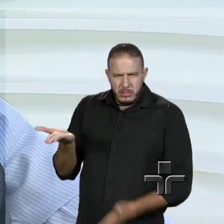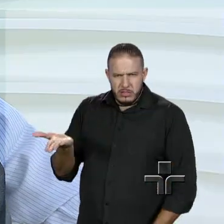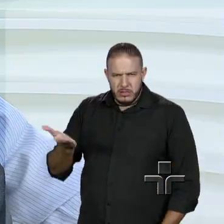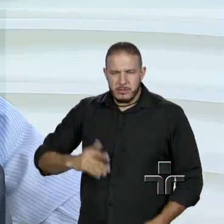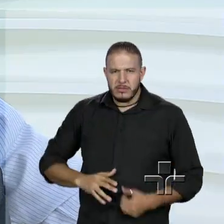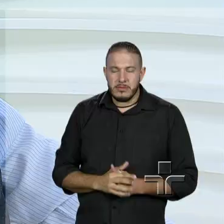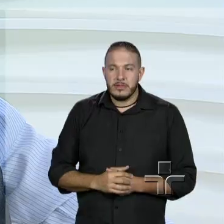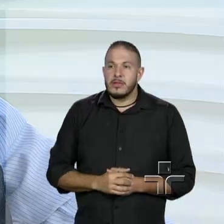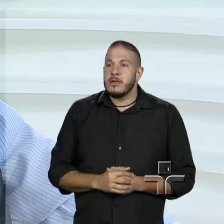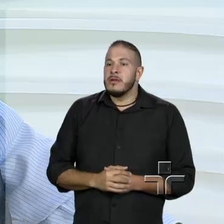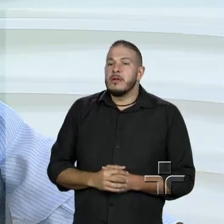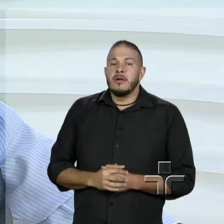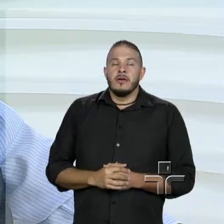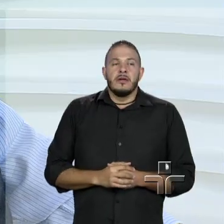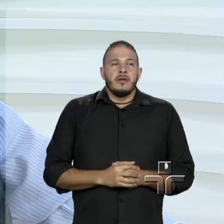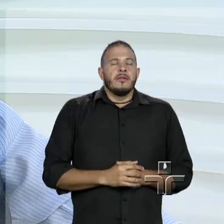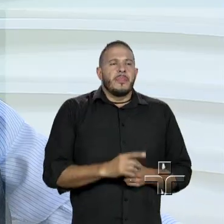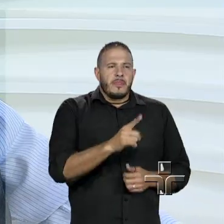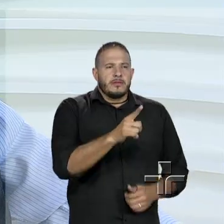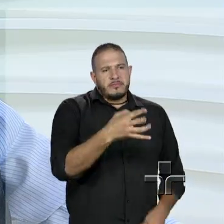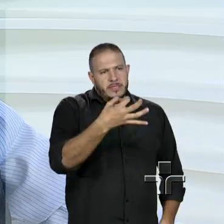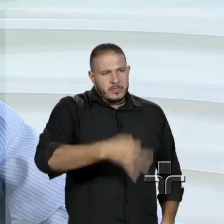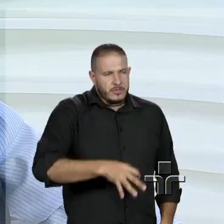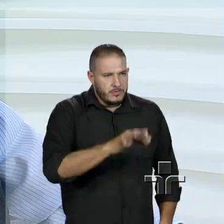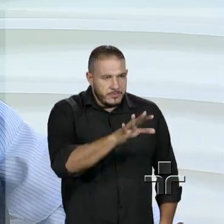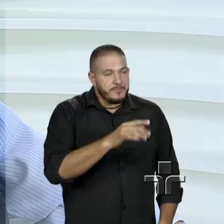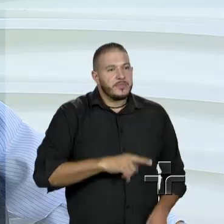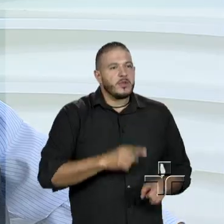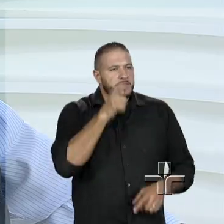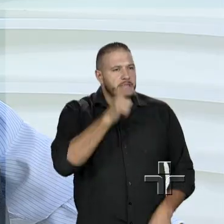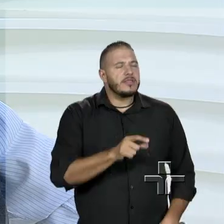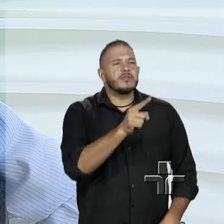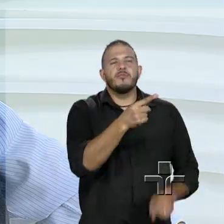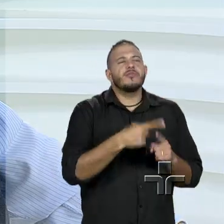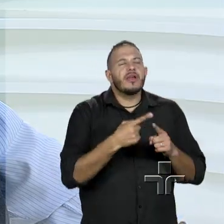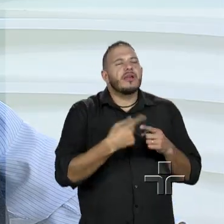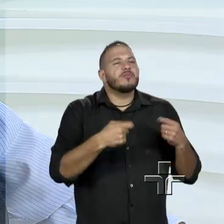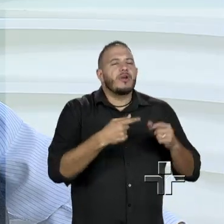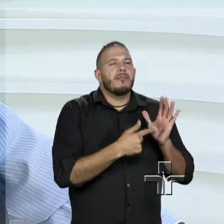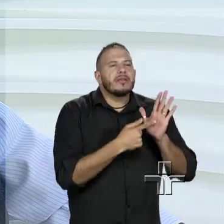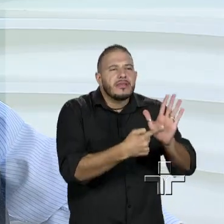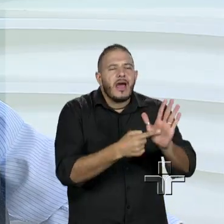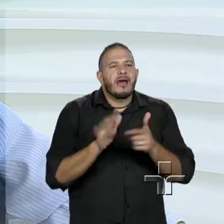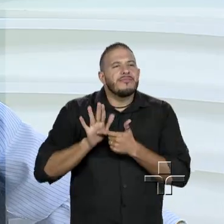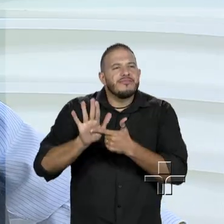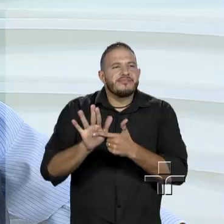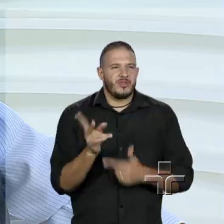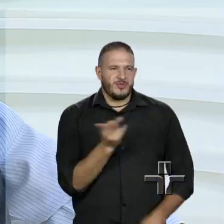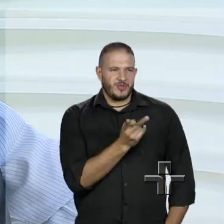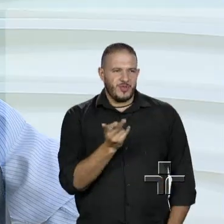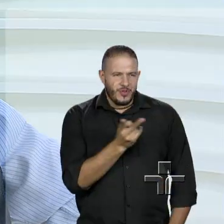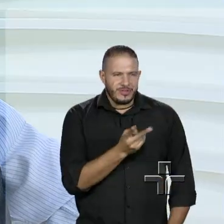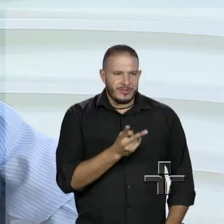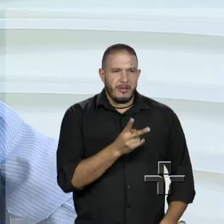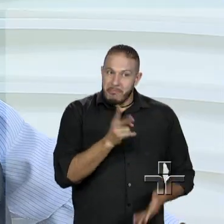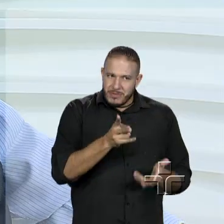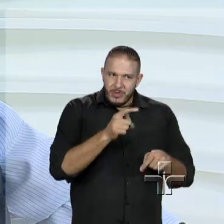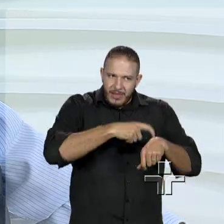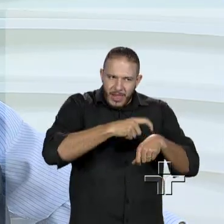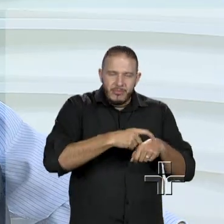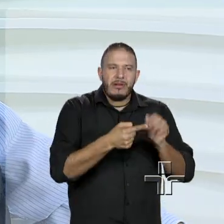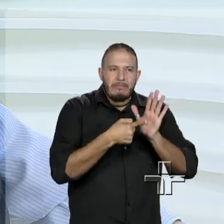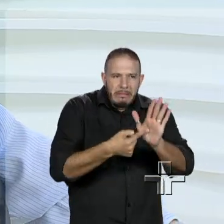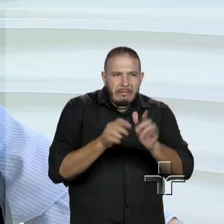seguinte, o mistério é por que você teve que apresentar os dois ao mesmo tempo. Você não há